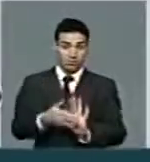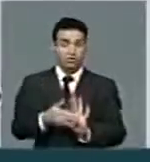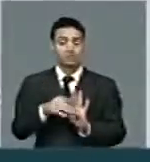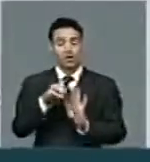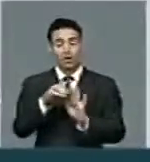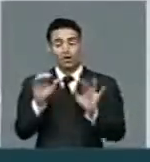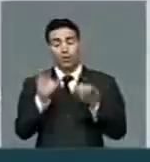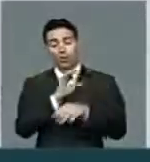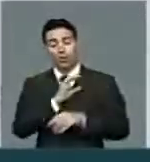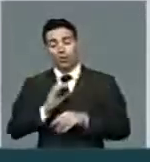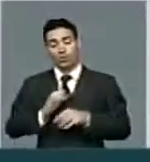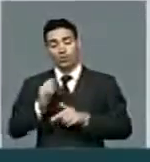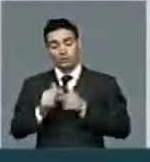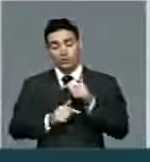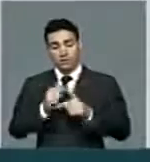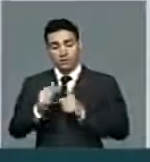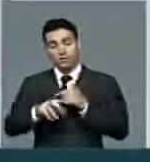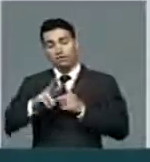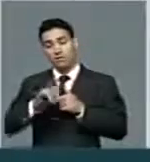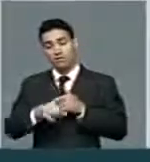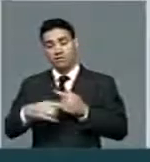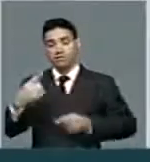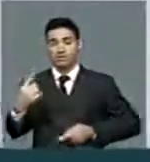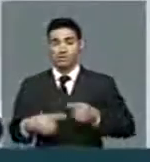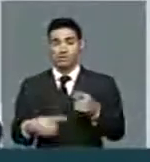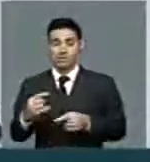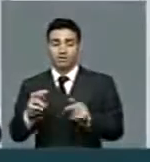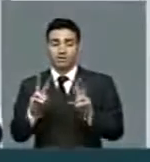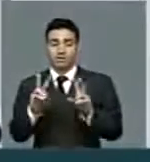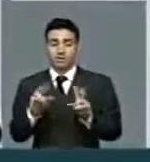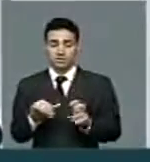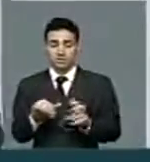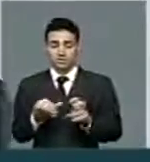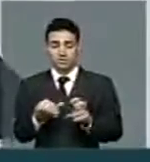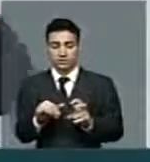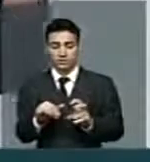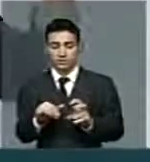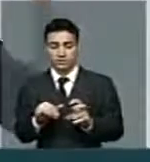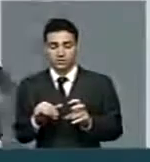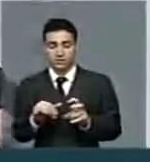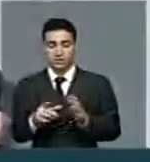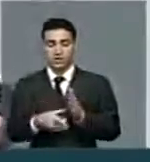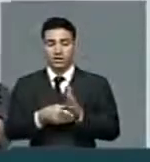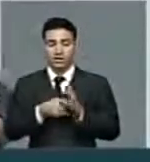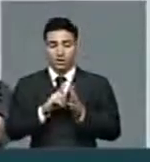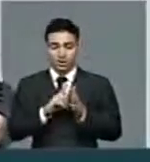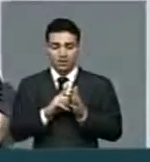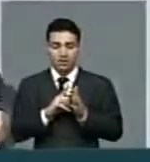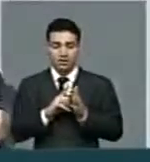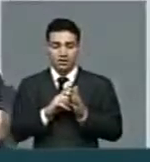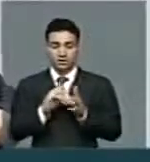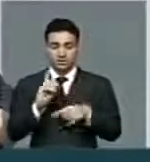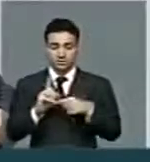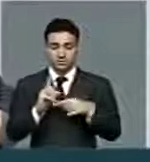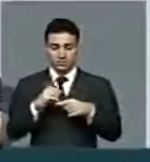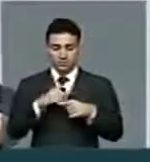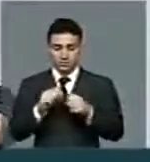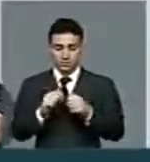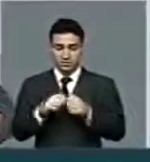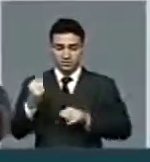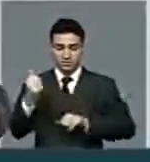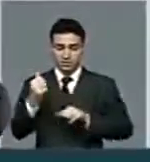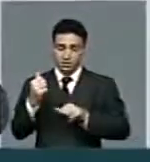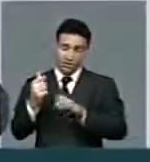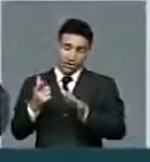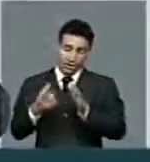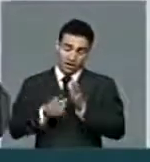trabalho vai debater o assunto, que é ligado ao Ministério do Meio Ambiente, antes de ser remetido à apreciação da Presidente da